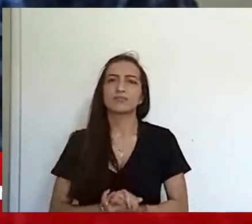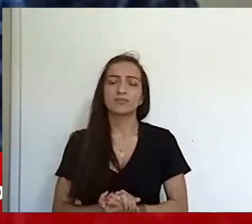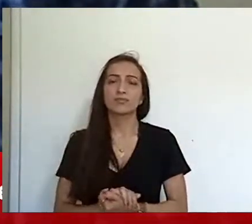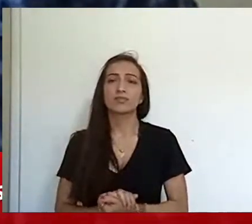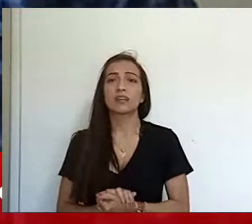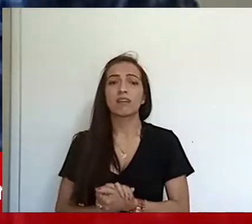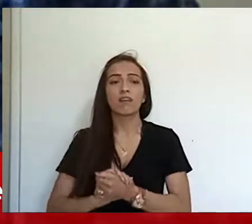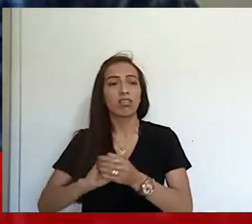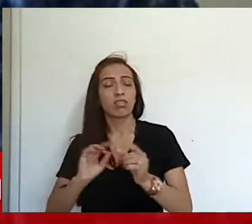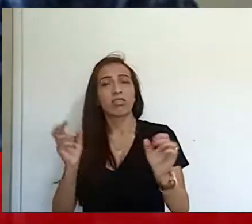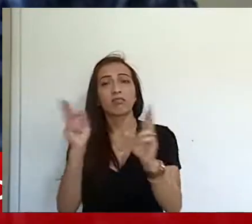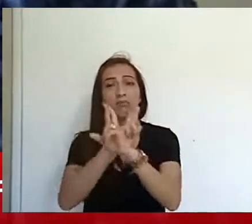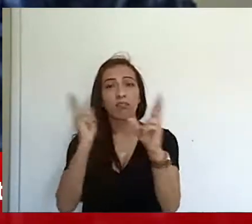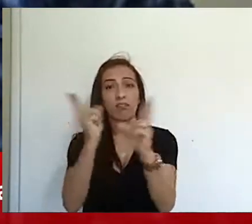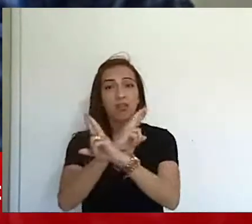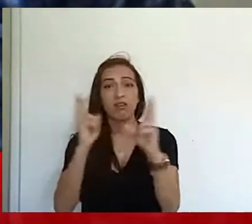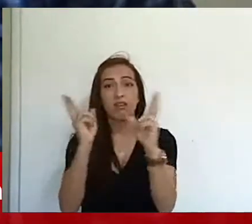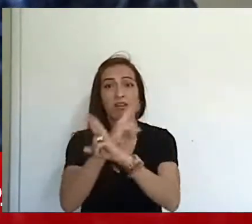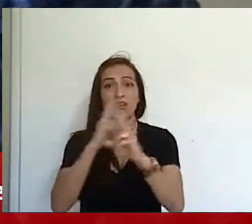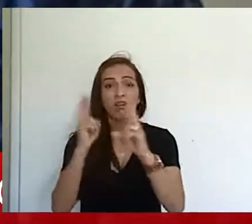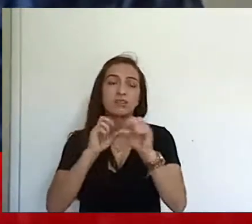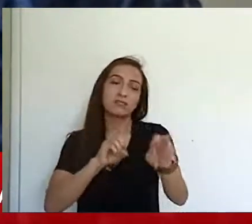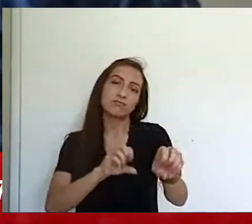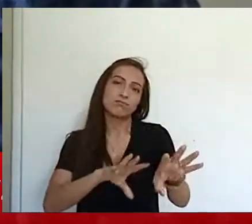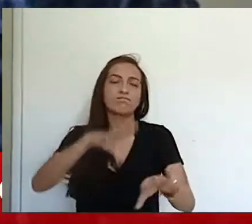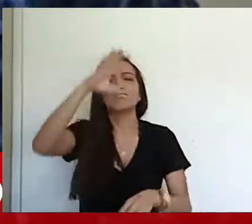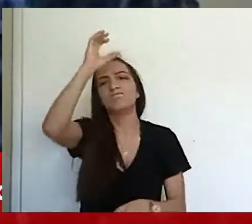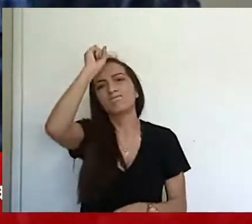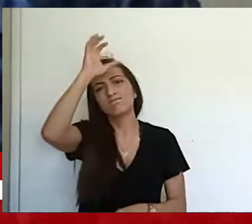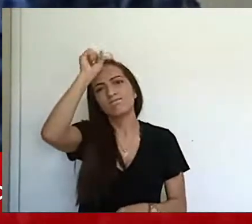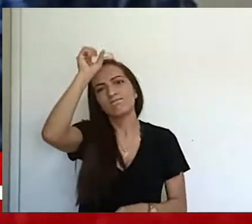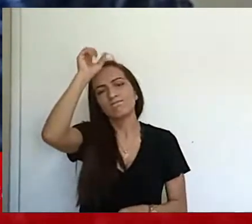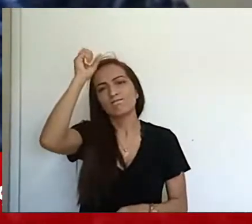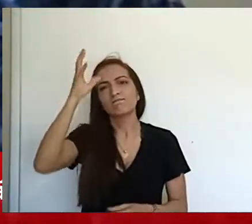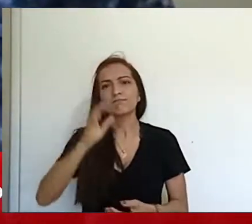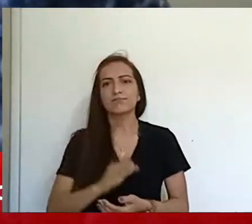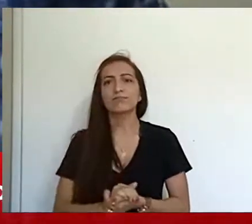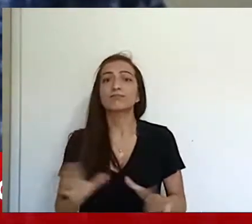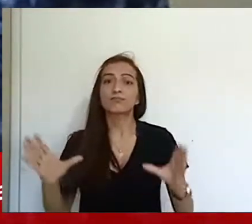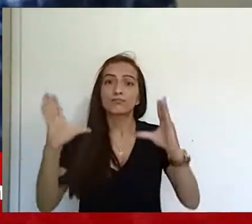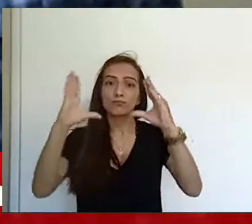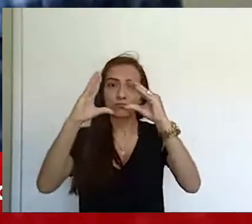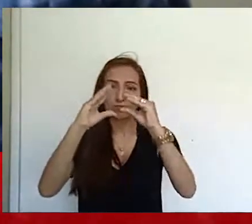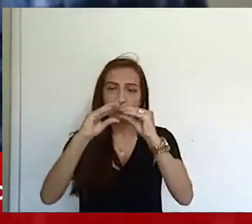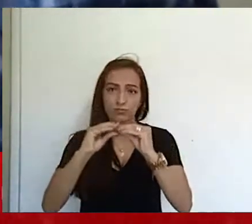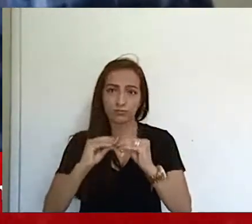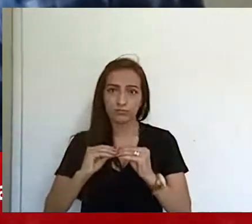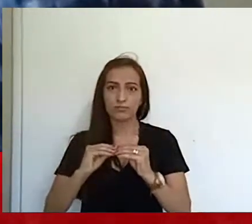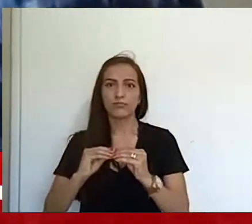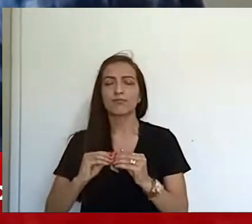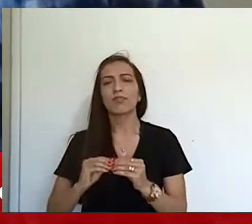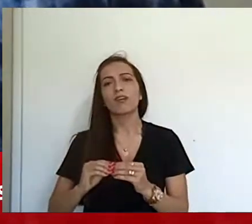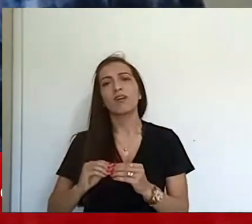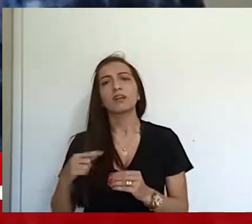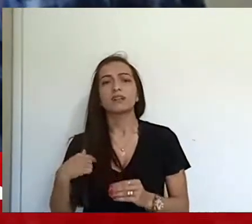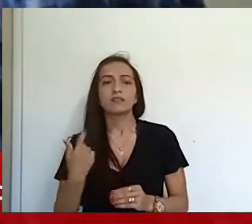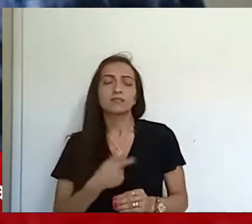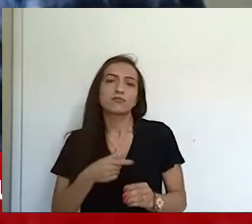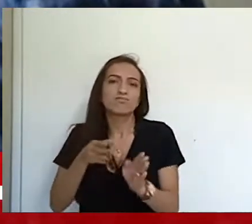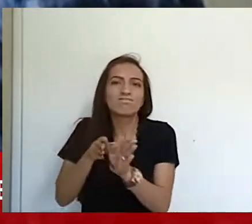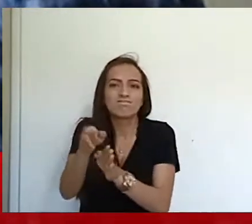processo de ensino e aprendizagem com os estudantes. Então, resumindo, as nossas orientações, nós temos as orientações